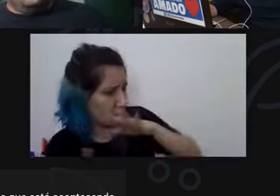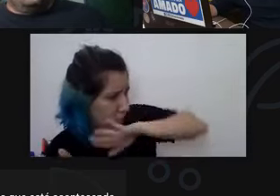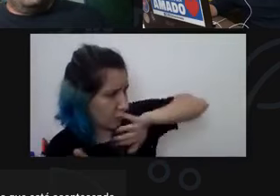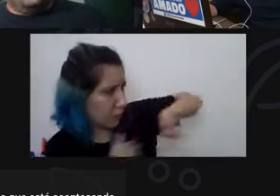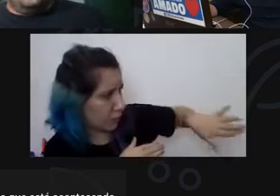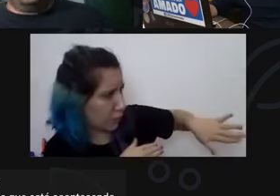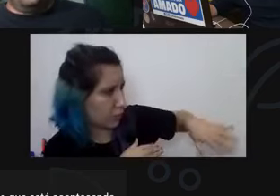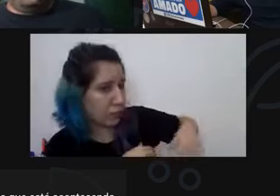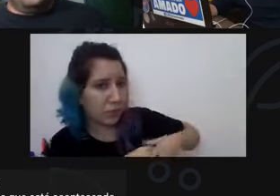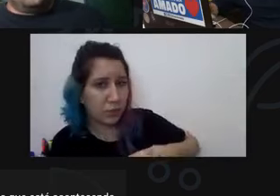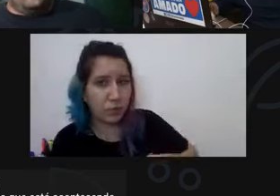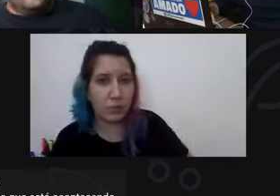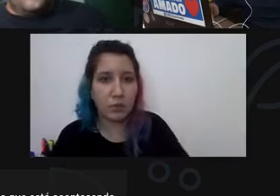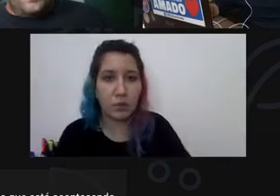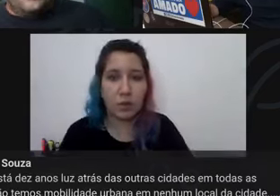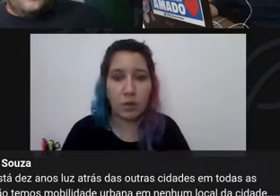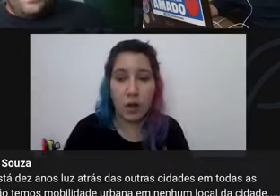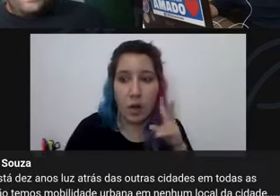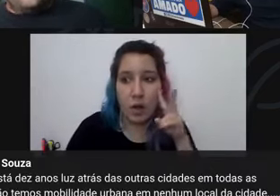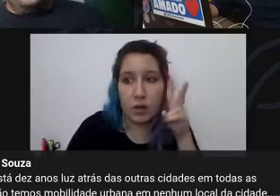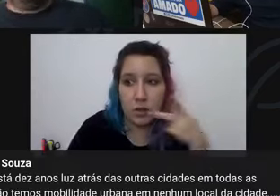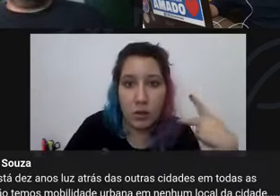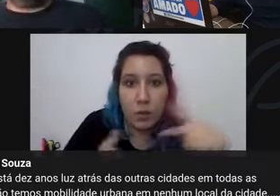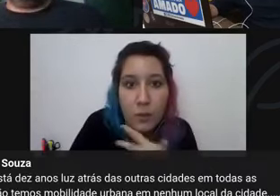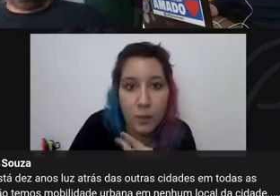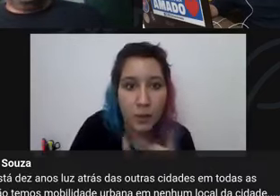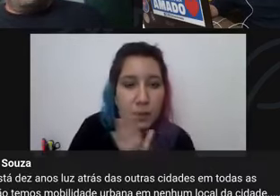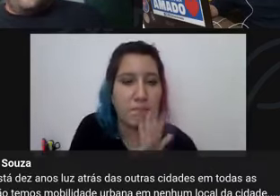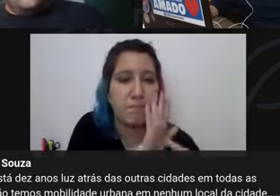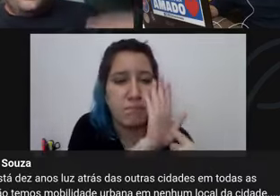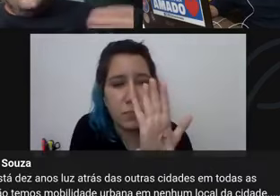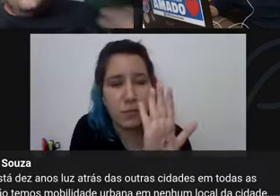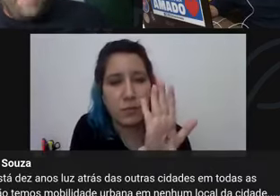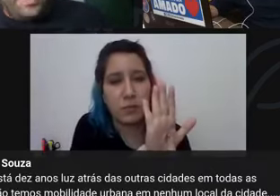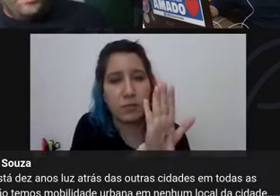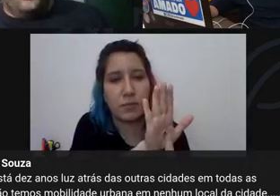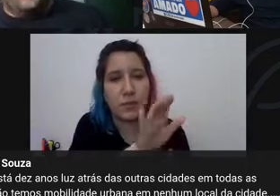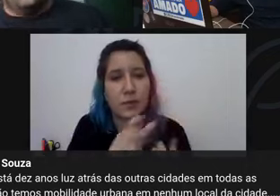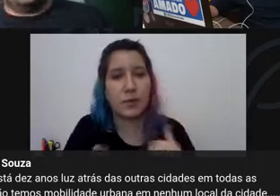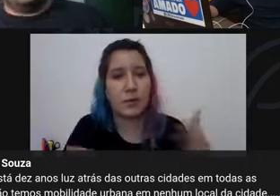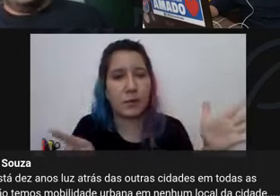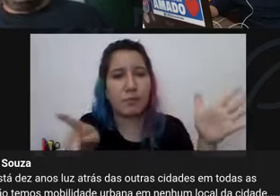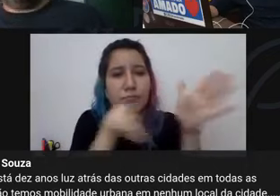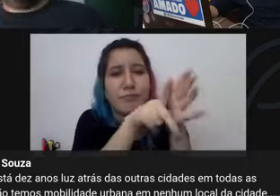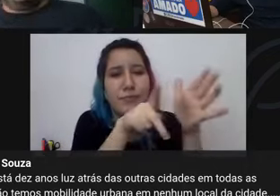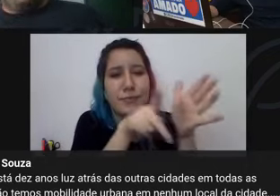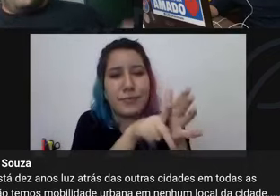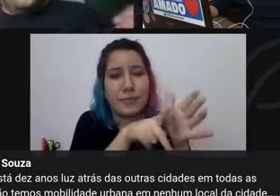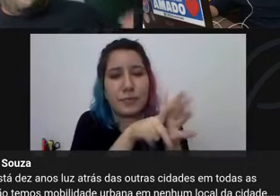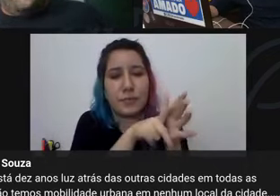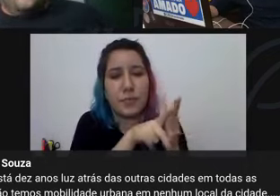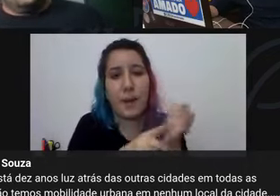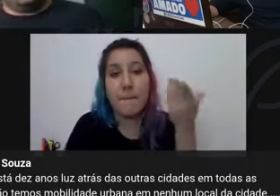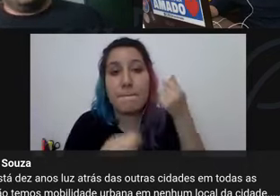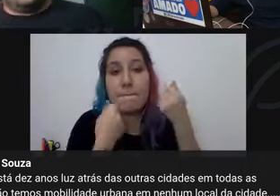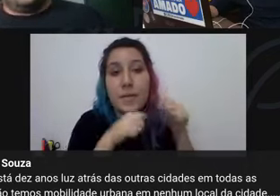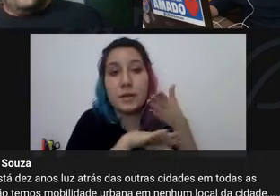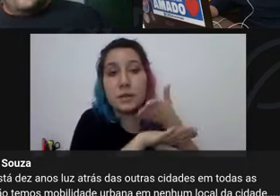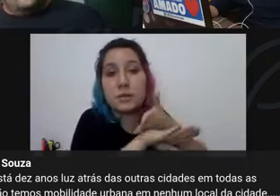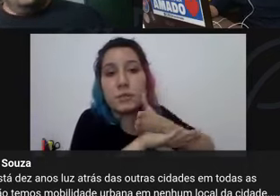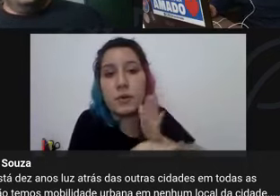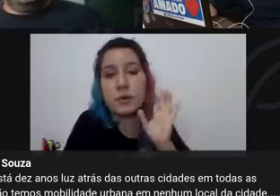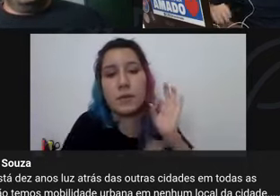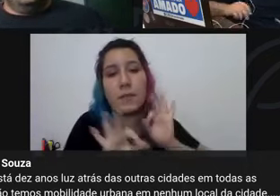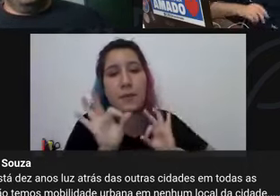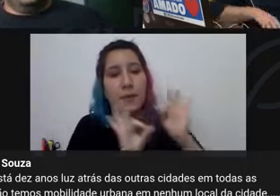assim, as pessoas puxam a orelha de quem faz as coisas erradas. Aqui a gente tem essa questão do pertencimento das pessoas. As pessoas têm que participar dos processos.